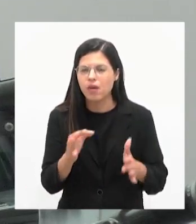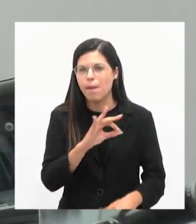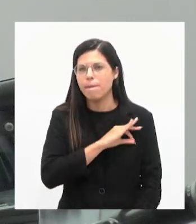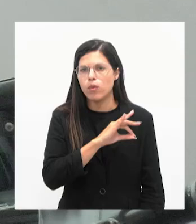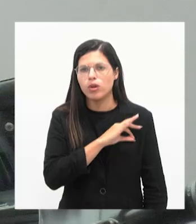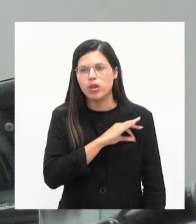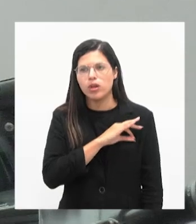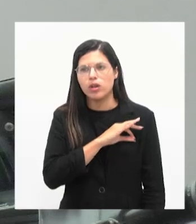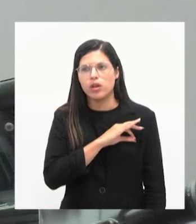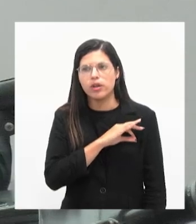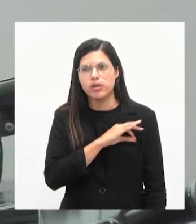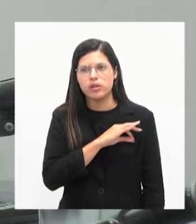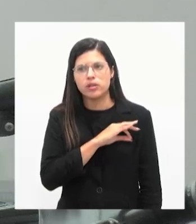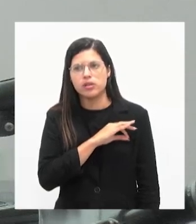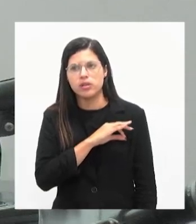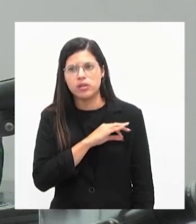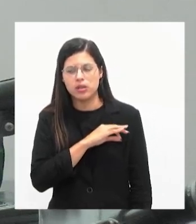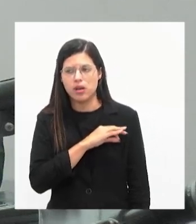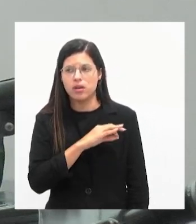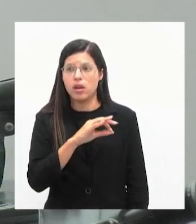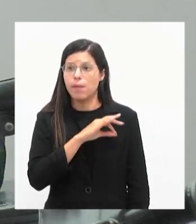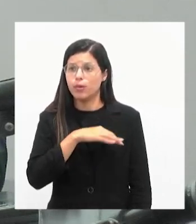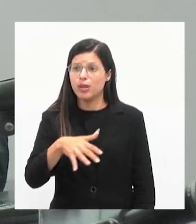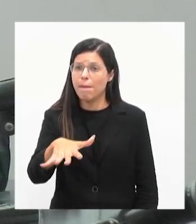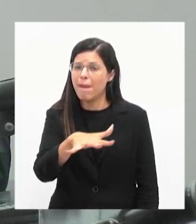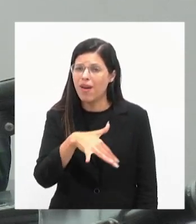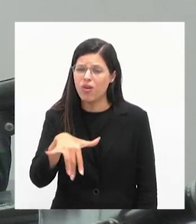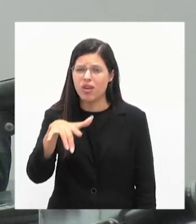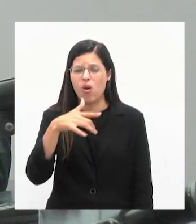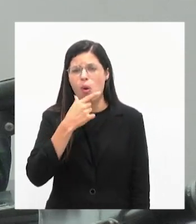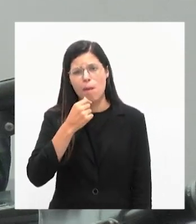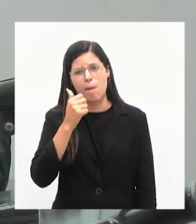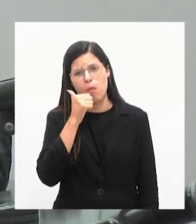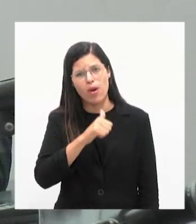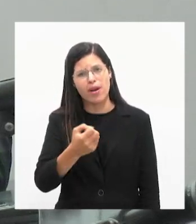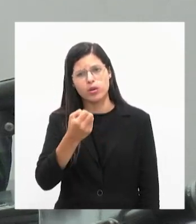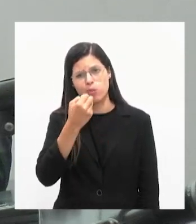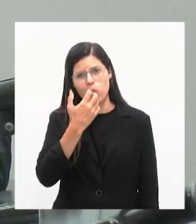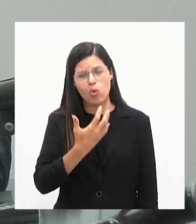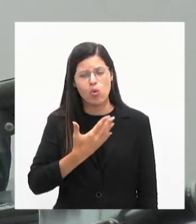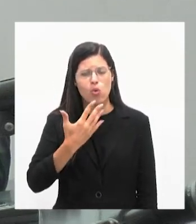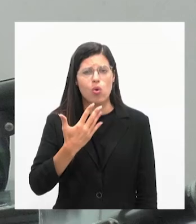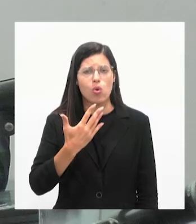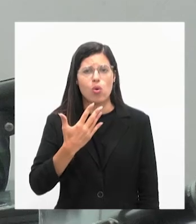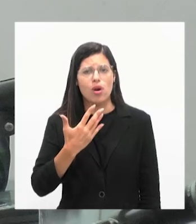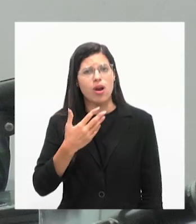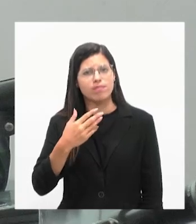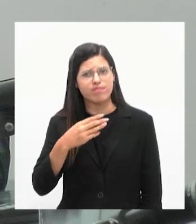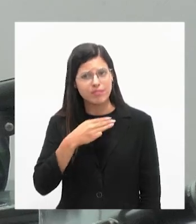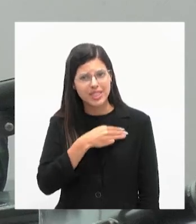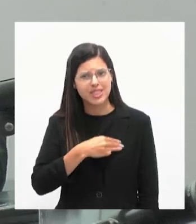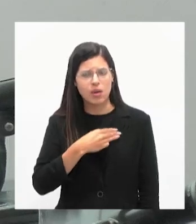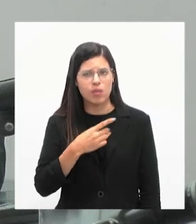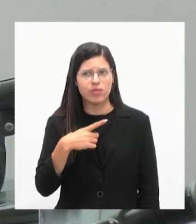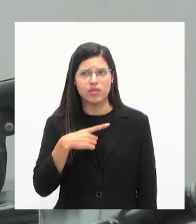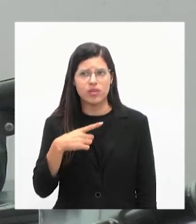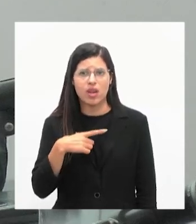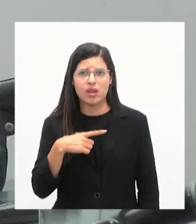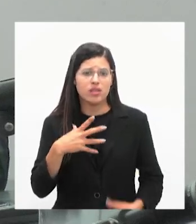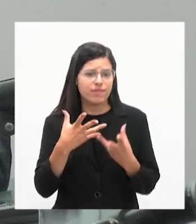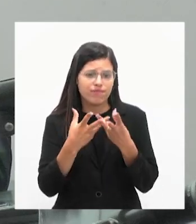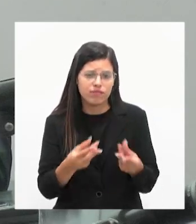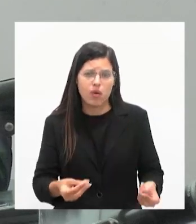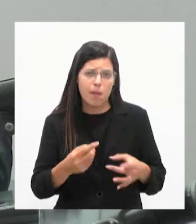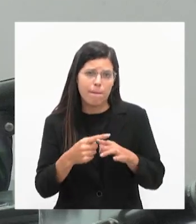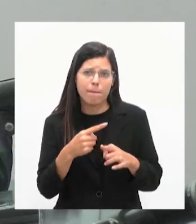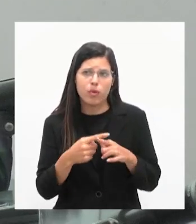os policiais, que na sua imensa maioria são homens e mulheres de bem, vocacionados, acaba indo tudo por água abaixo porque uma meia